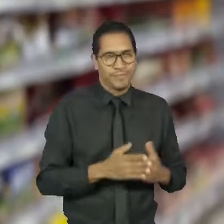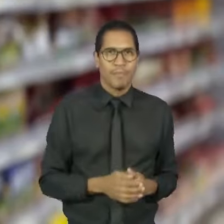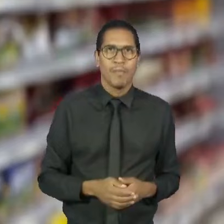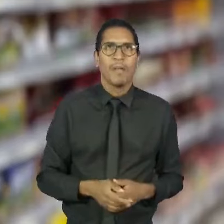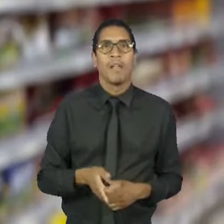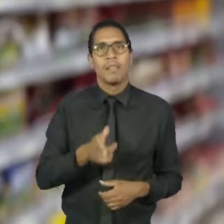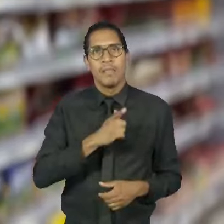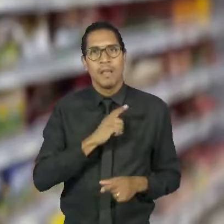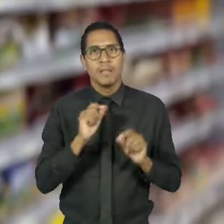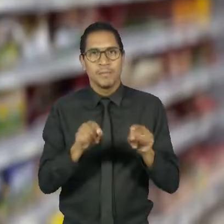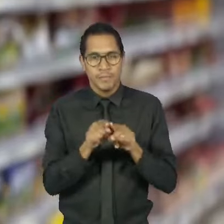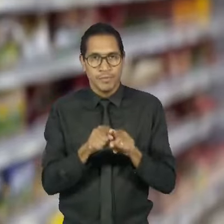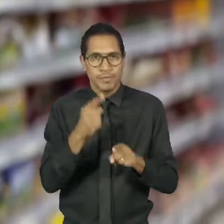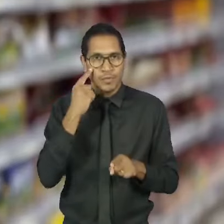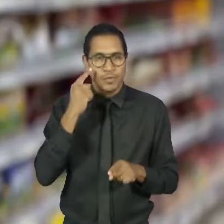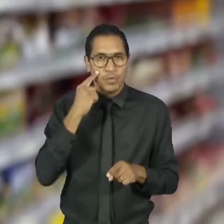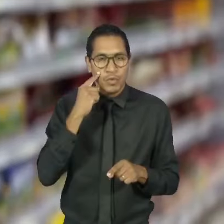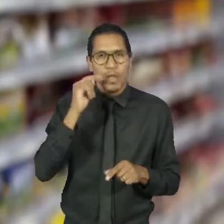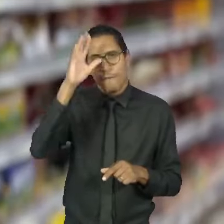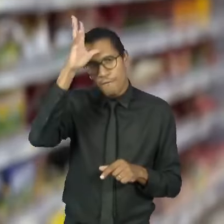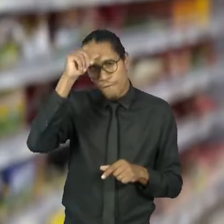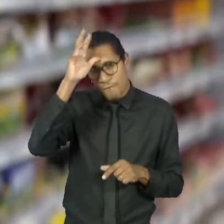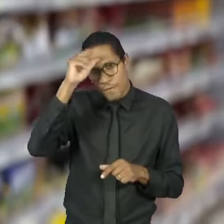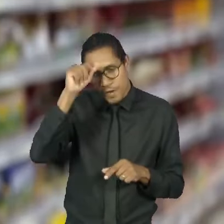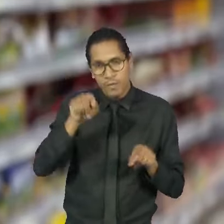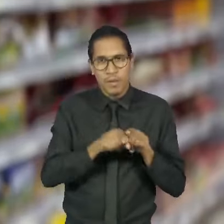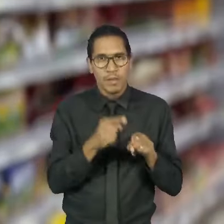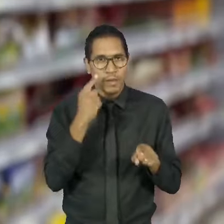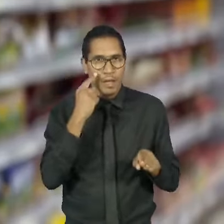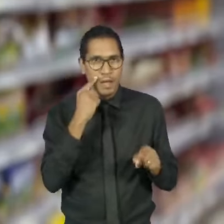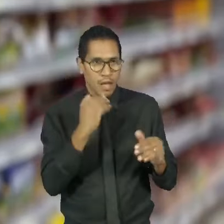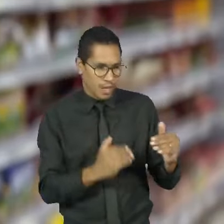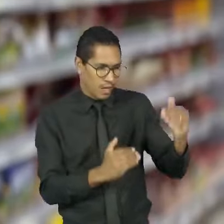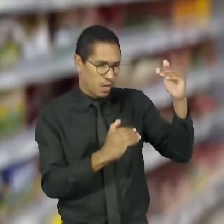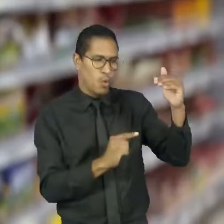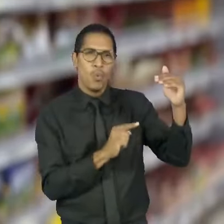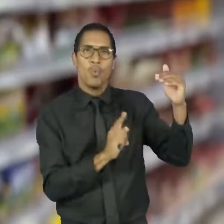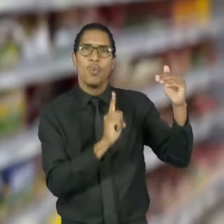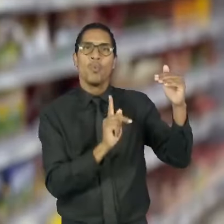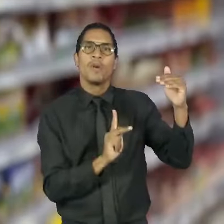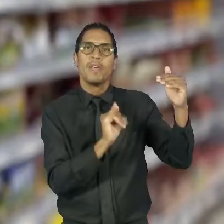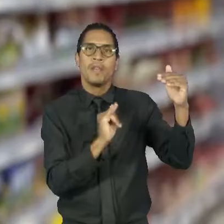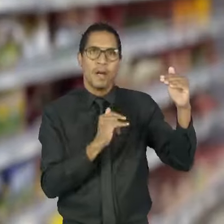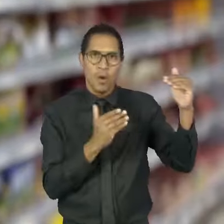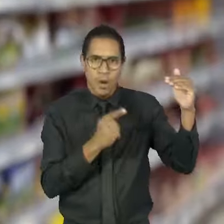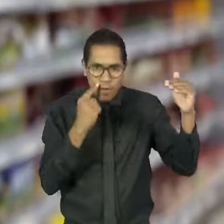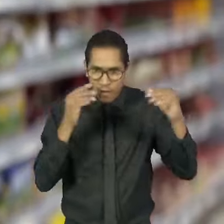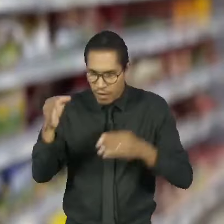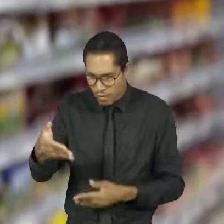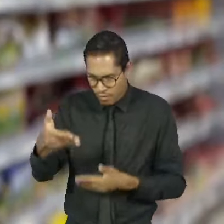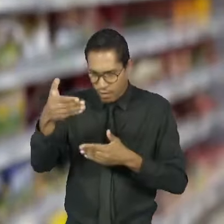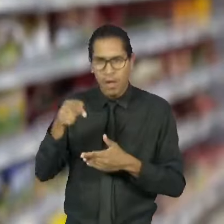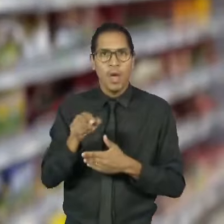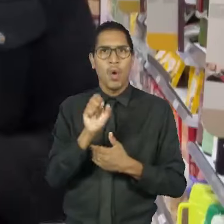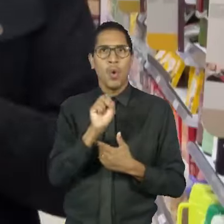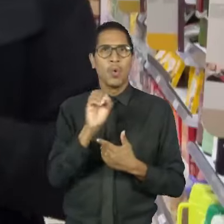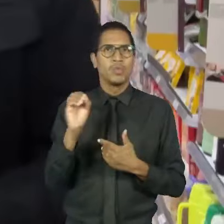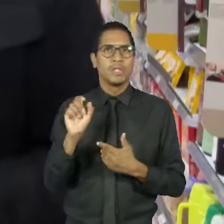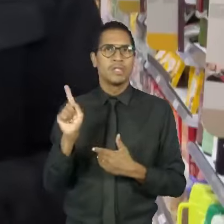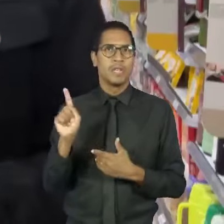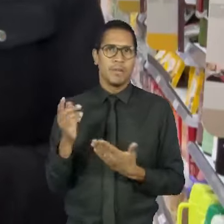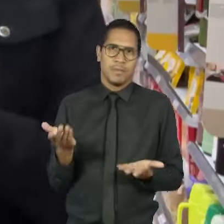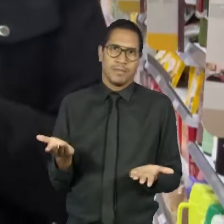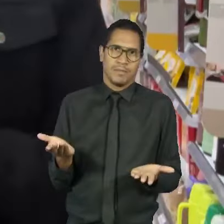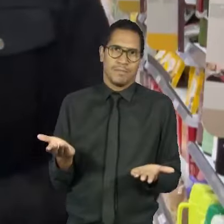asa a vácuo antigamente era 1 kg agora 800 G 750 mas a gente tá levando do mesmo jeito